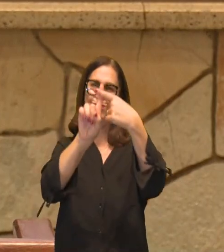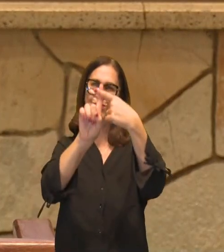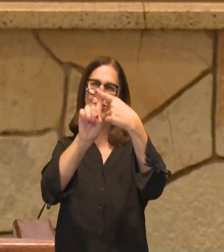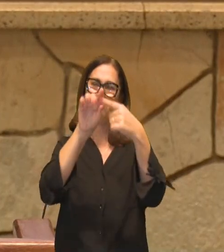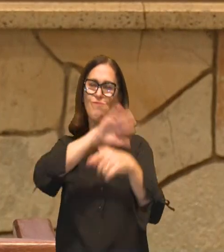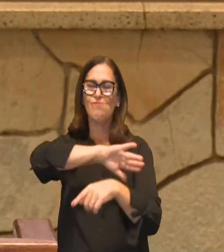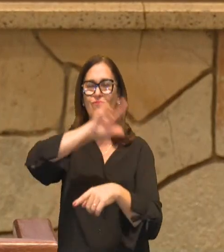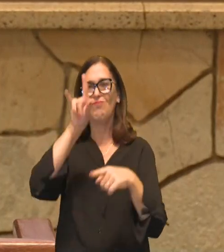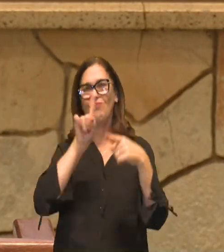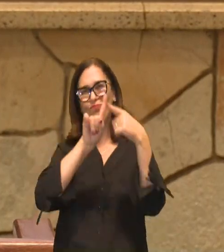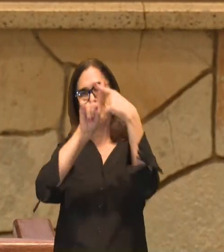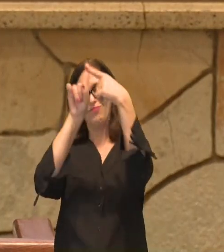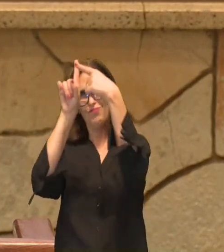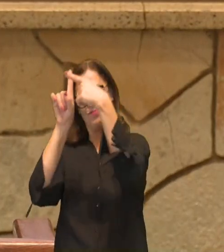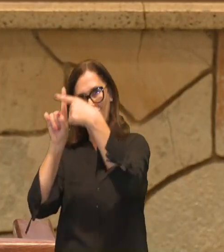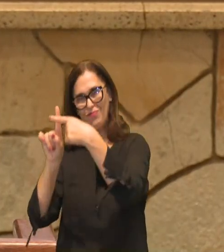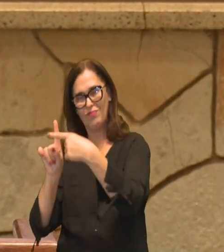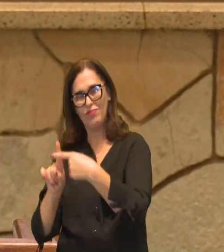Calvário.